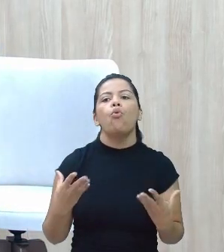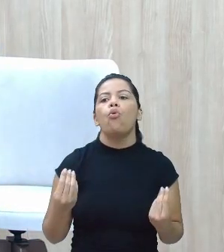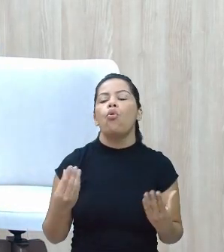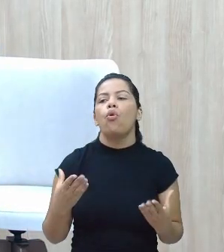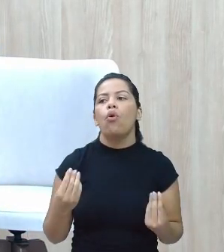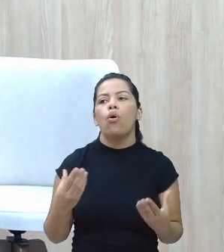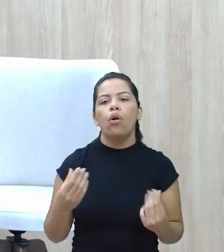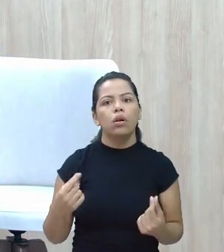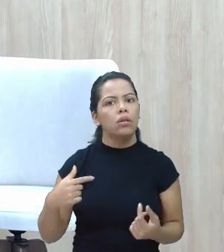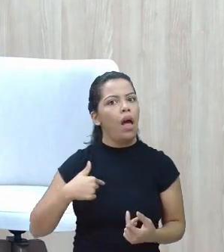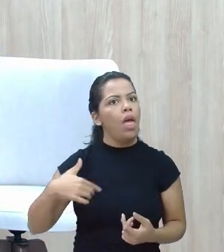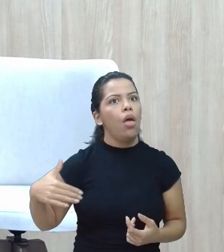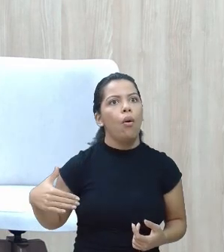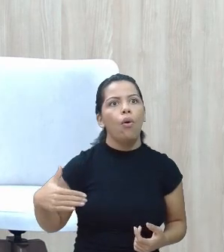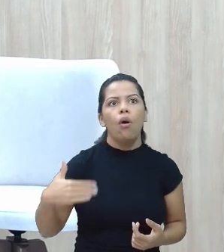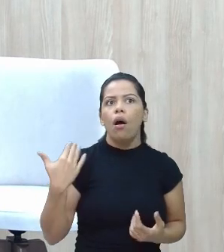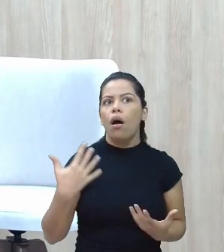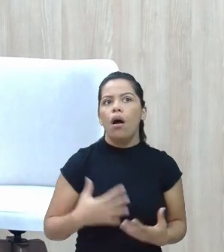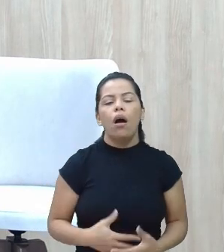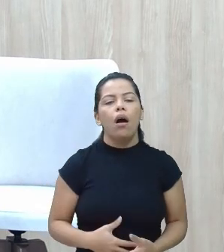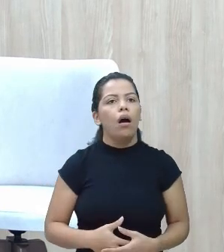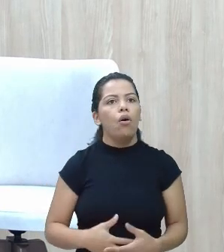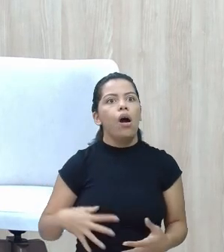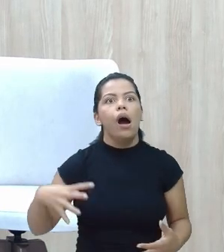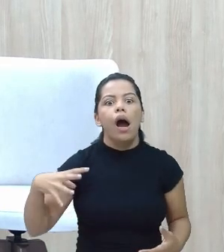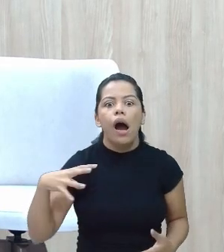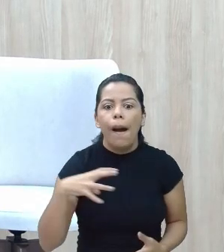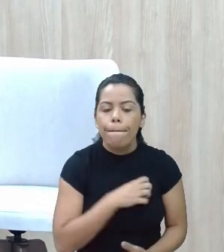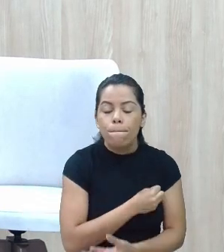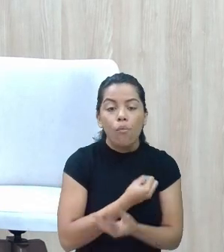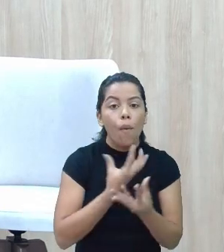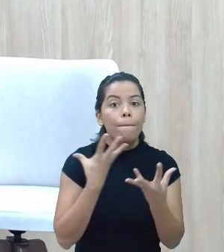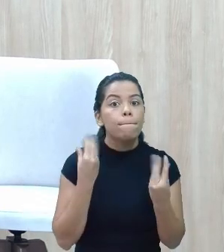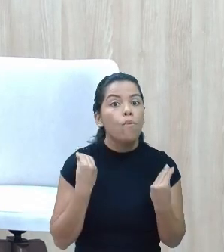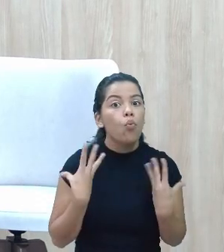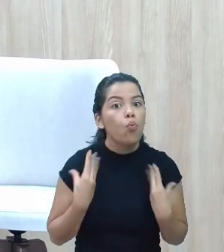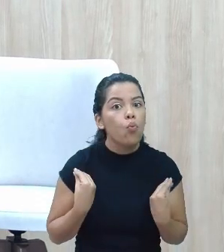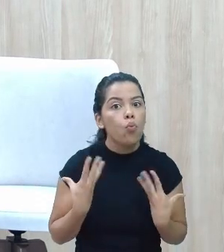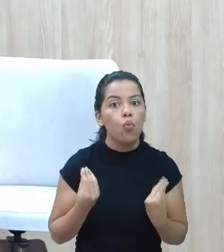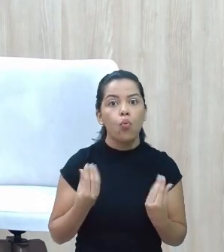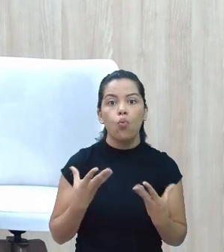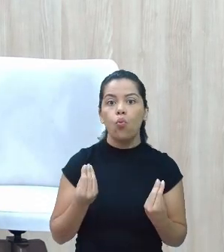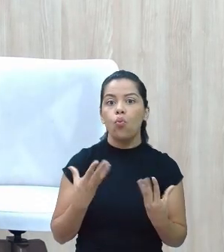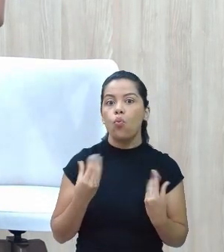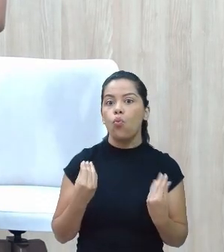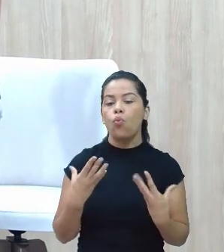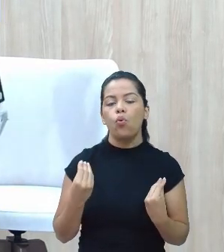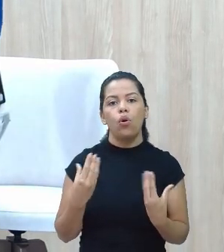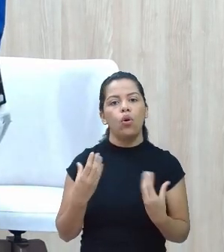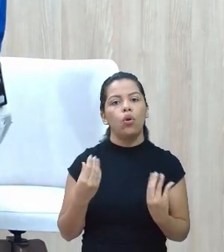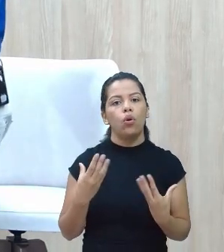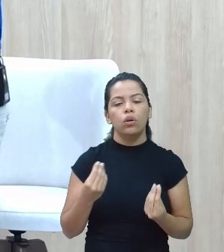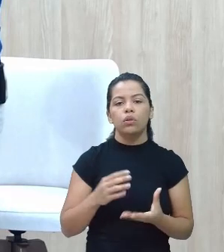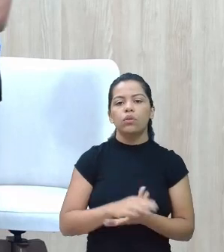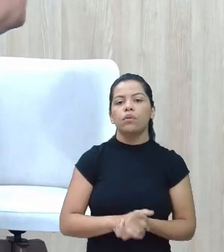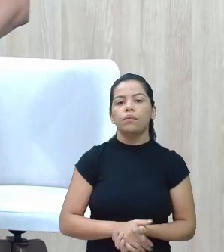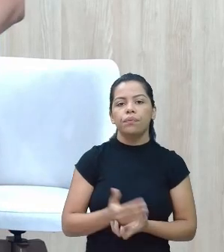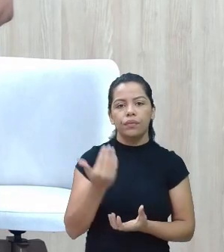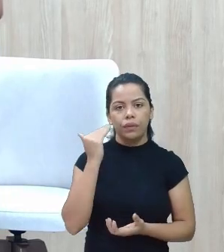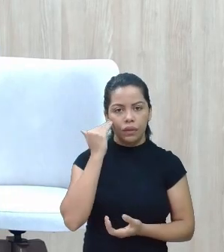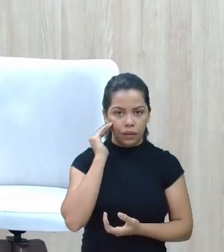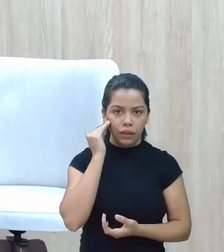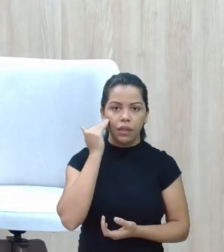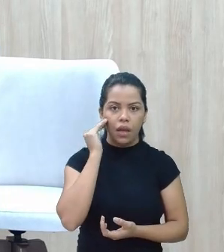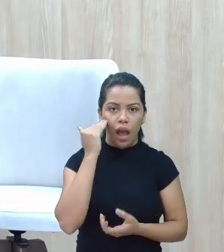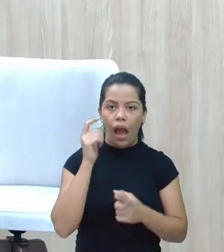eu matava por isso. Por exemplo, eu amo cocada de todo tipo. Não posso comer esses doces todos. Então, I could kill for